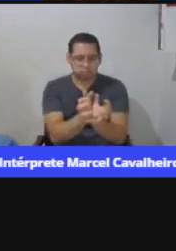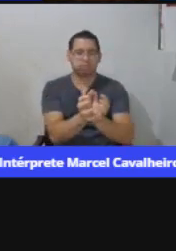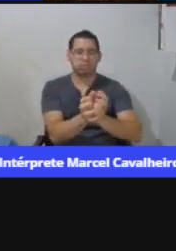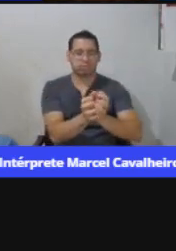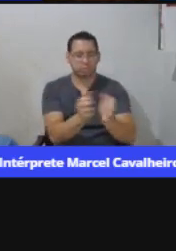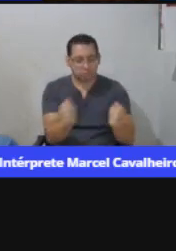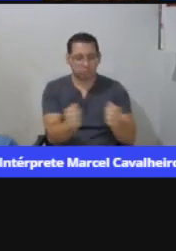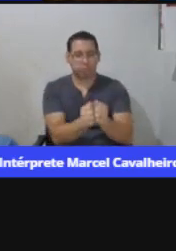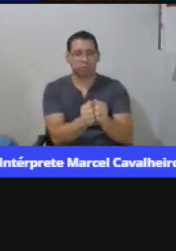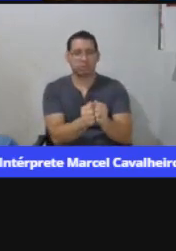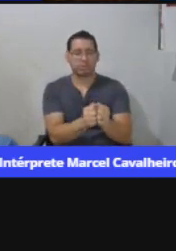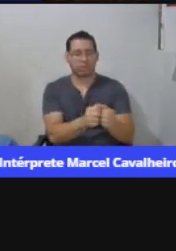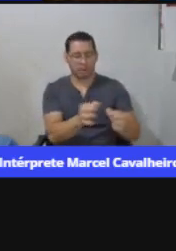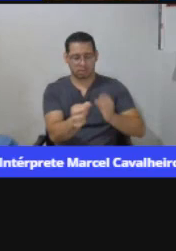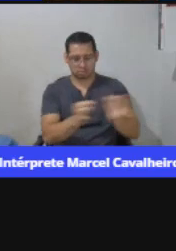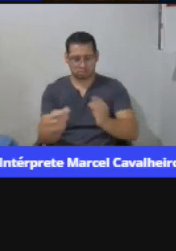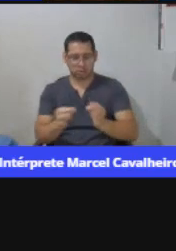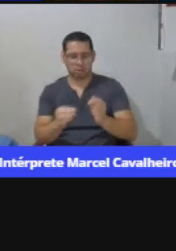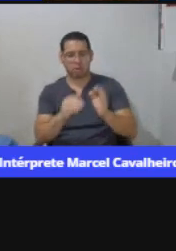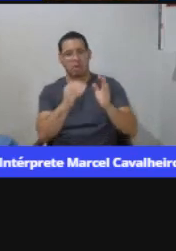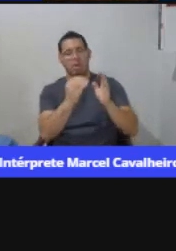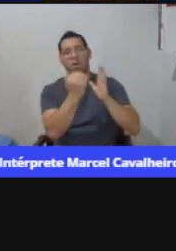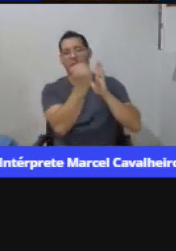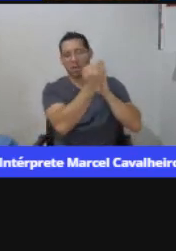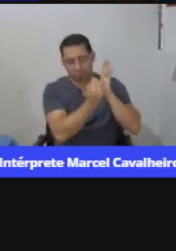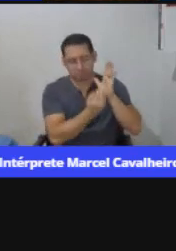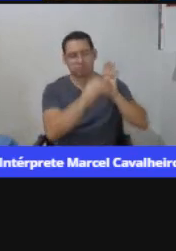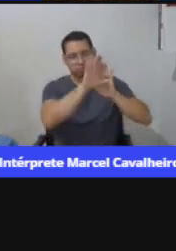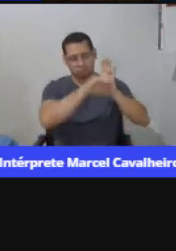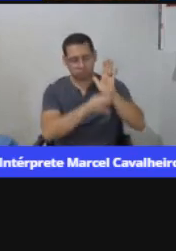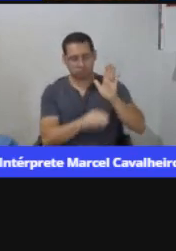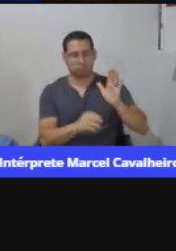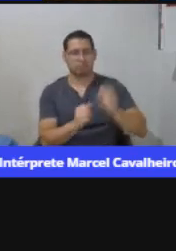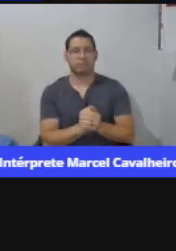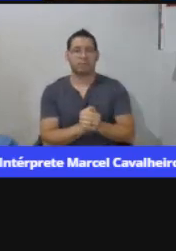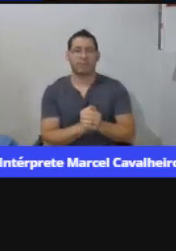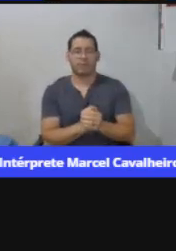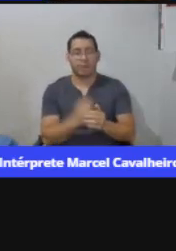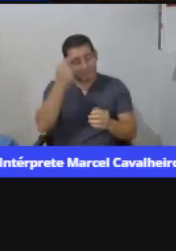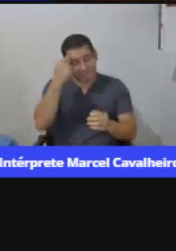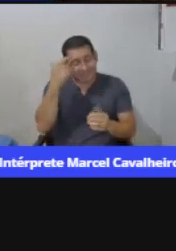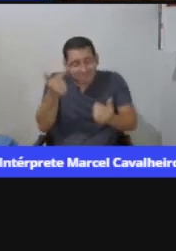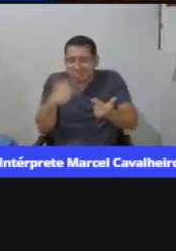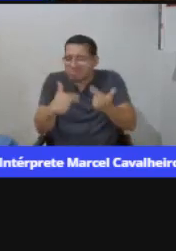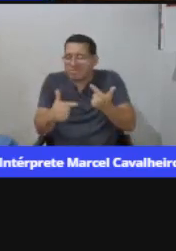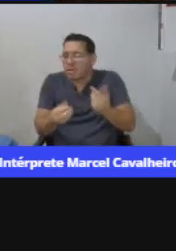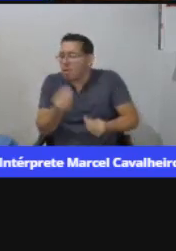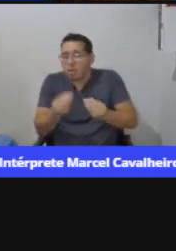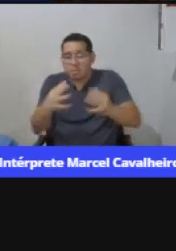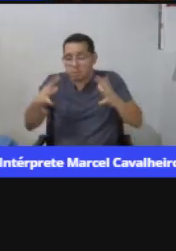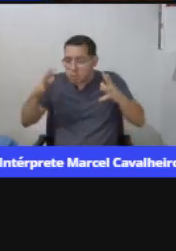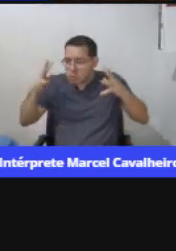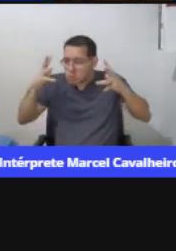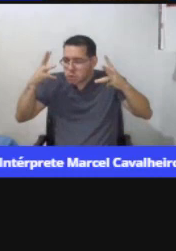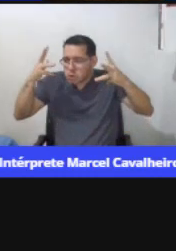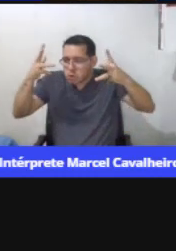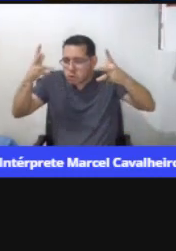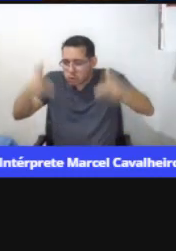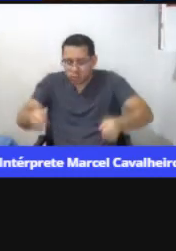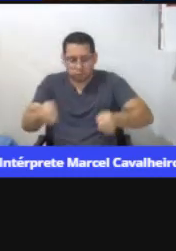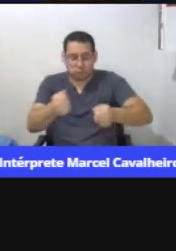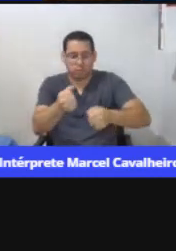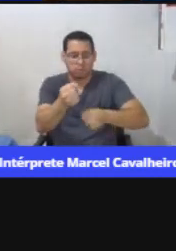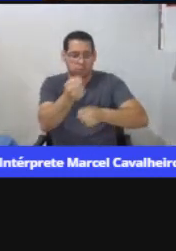curricular circunstancial. Nós sabíamos que não teria como colocarmos todas as habilidades do ano anterior